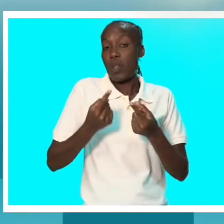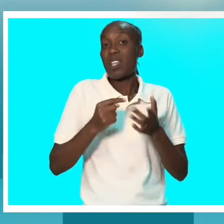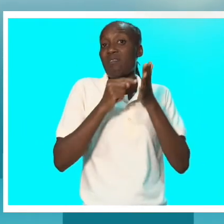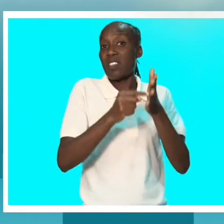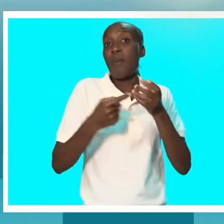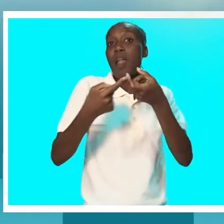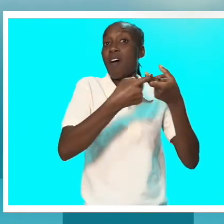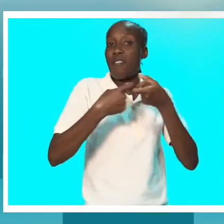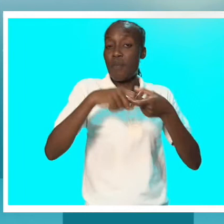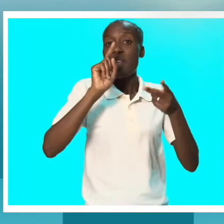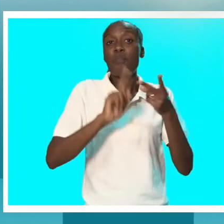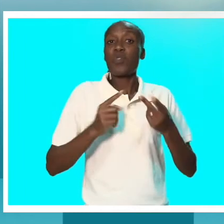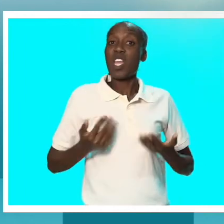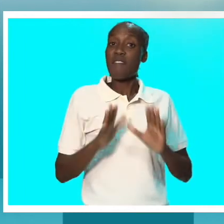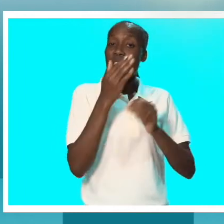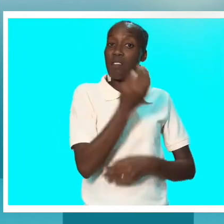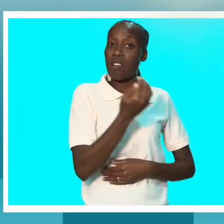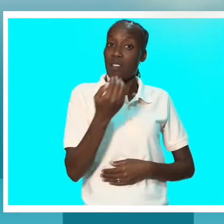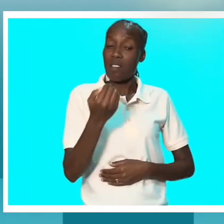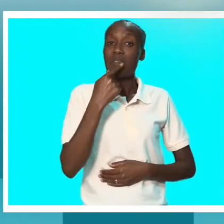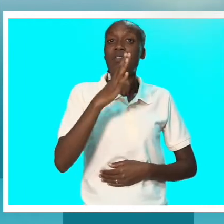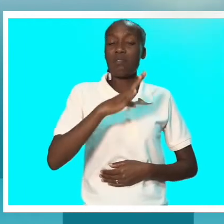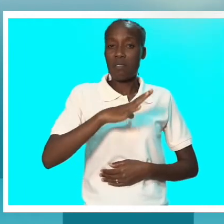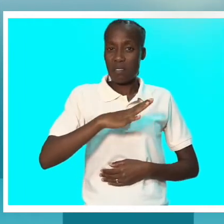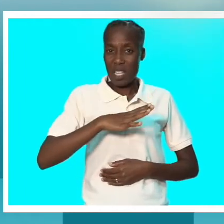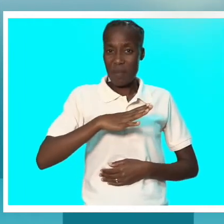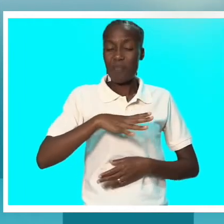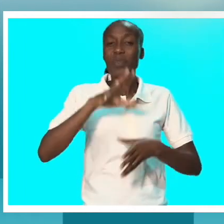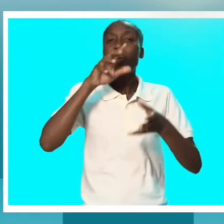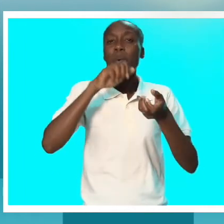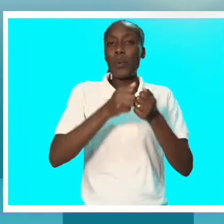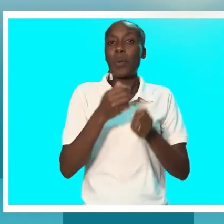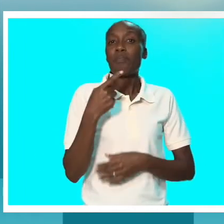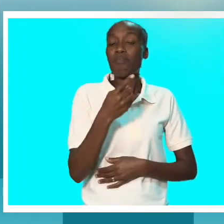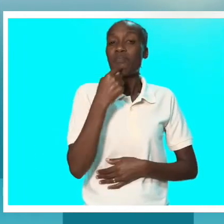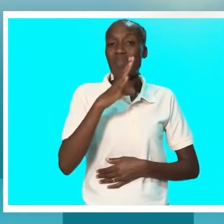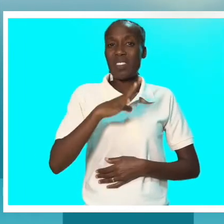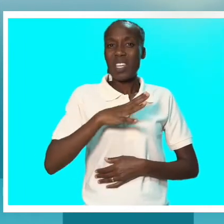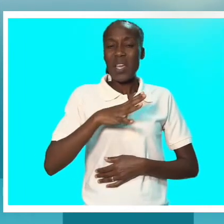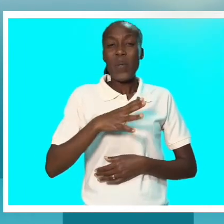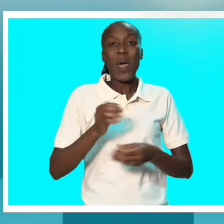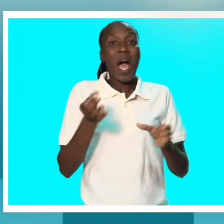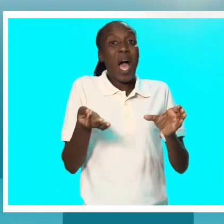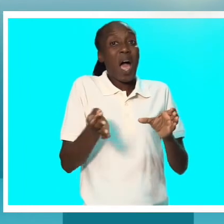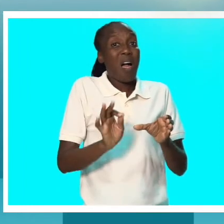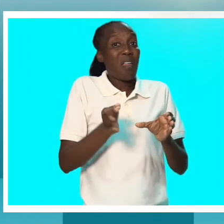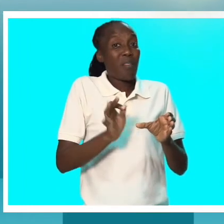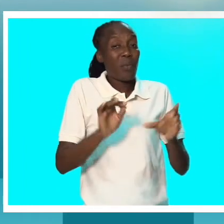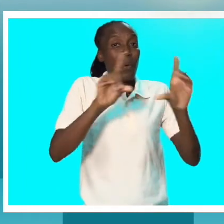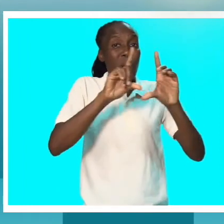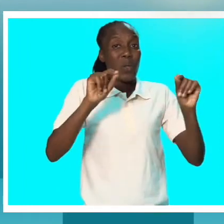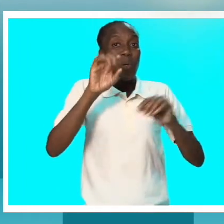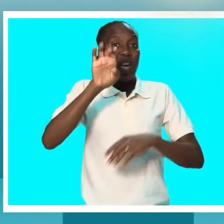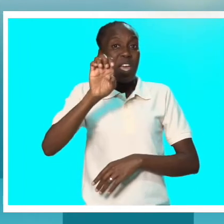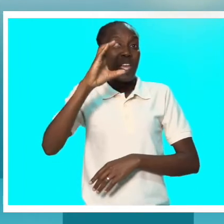na família ou na vida daquela criança que determina que a produção de insulina não